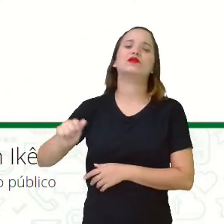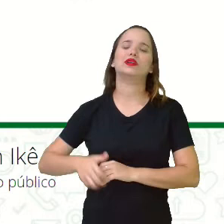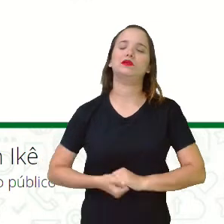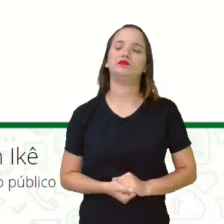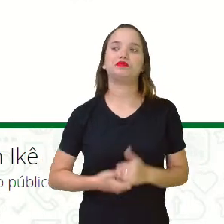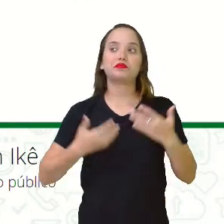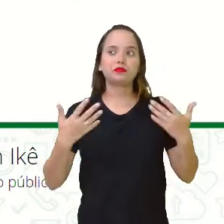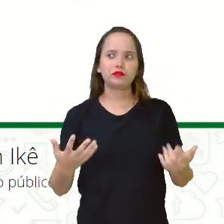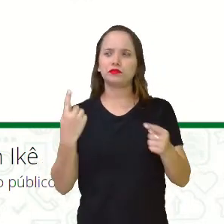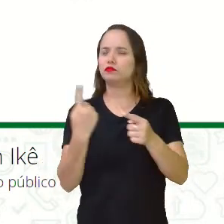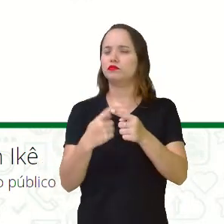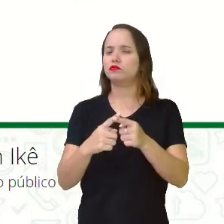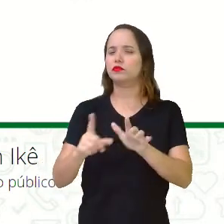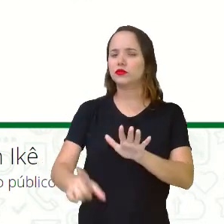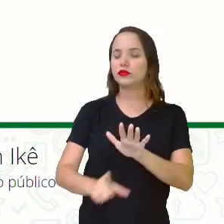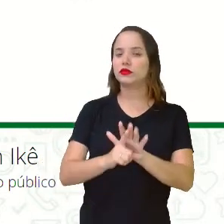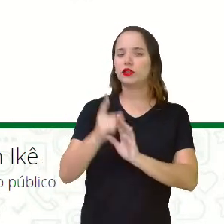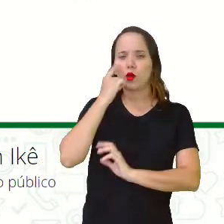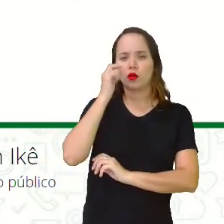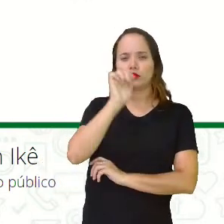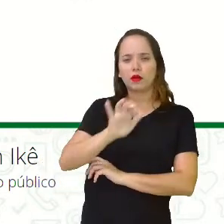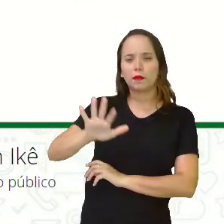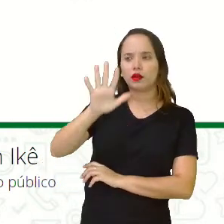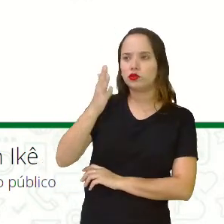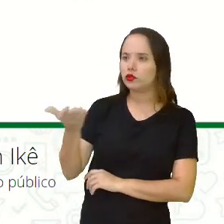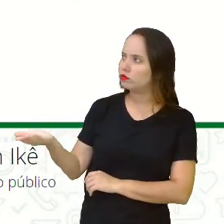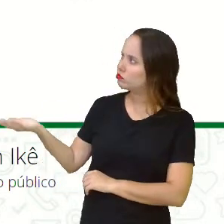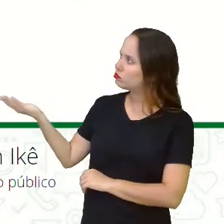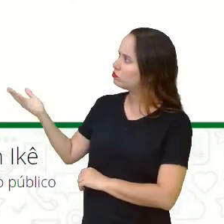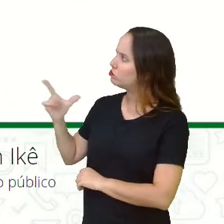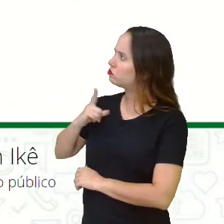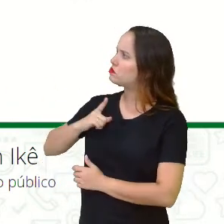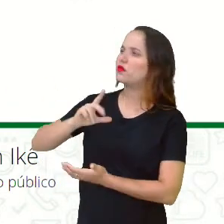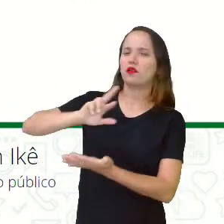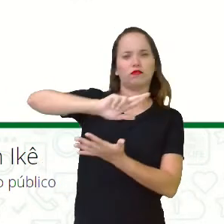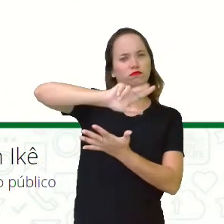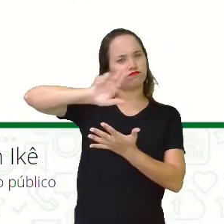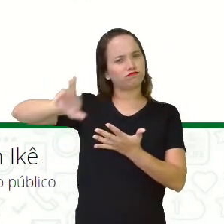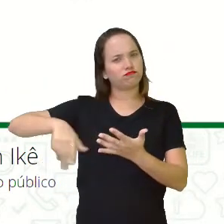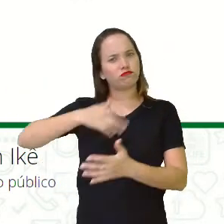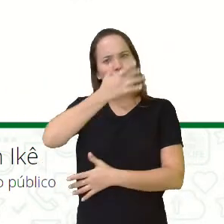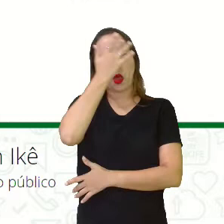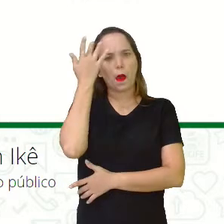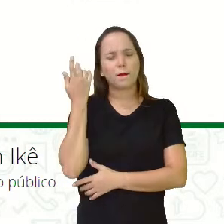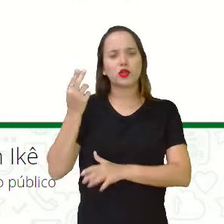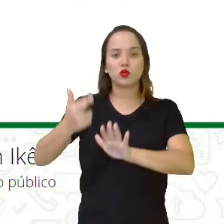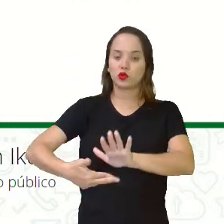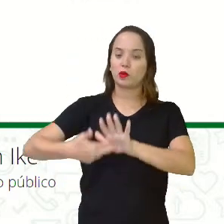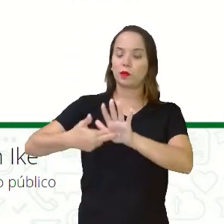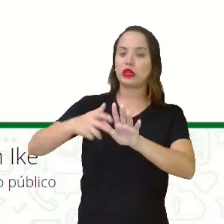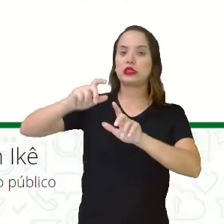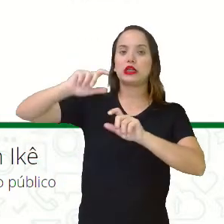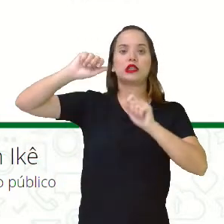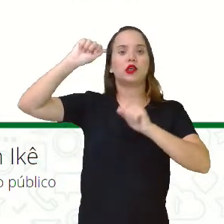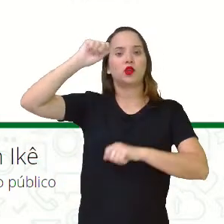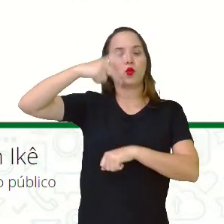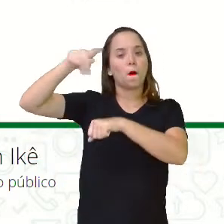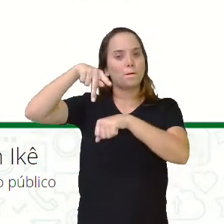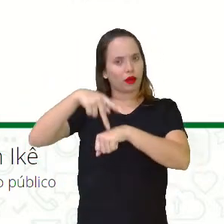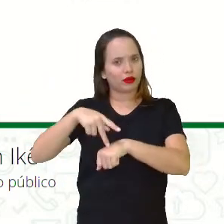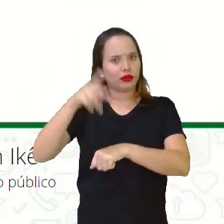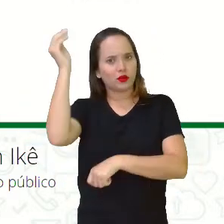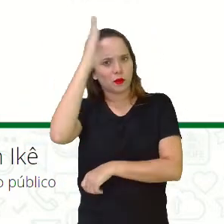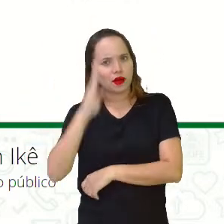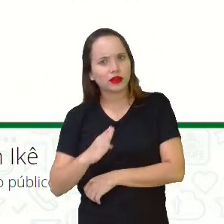lei? Vejam aí essa imagem, várias pessoas, né? Representando o Brasil, tá aí como mapa do Brasil.